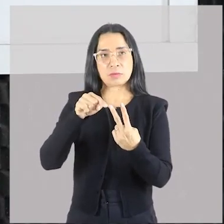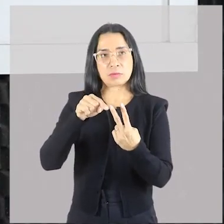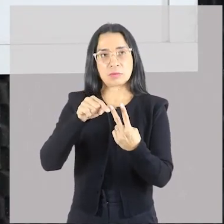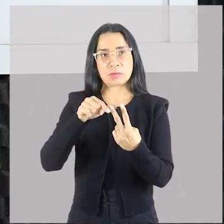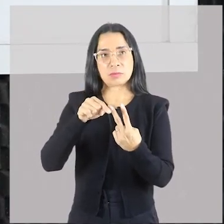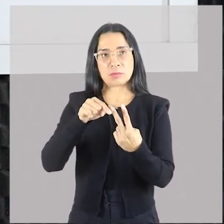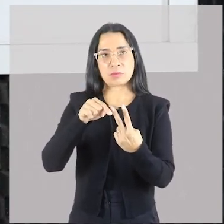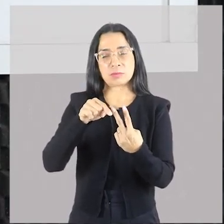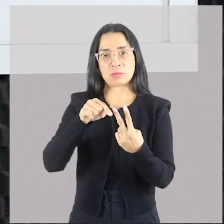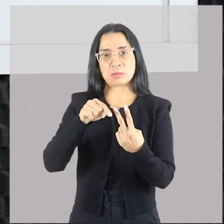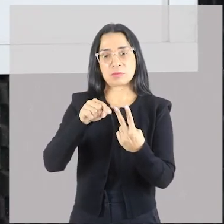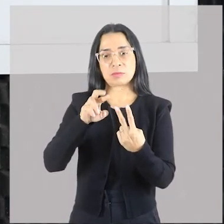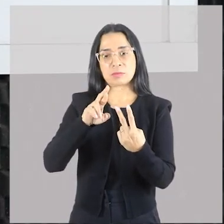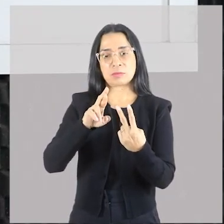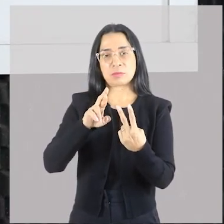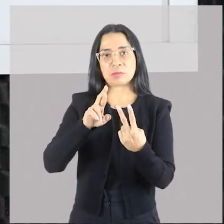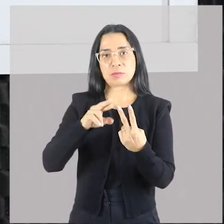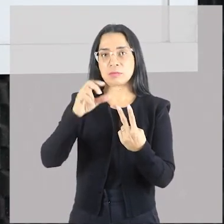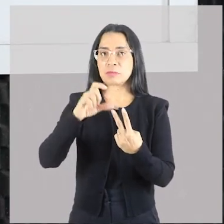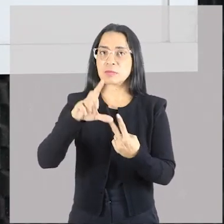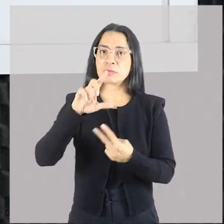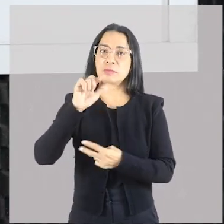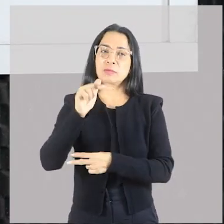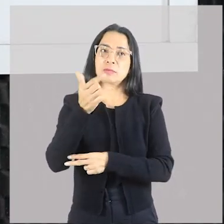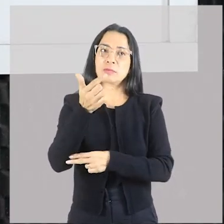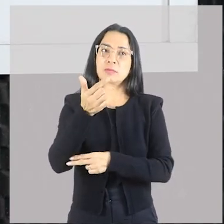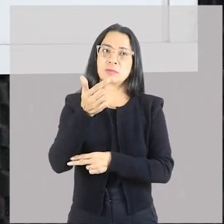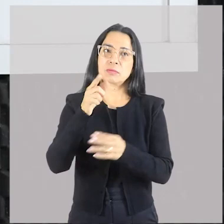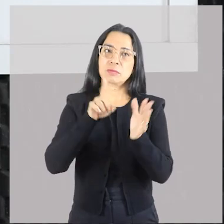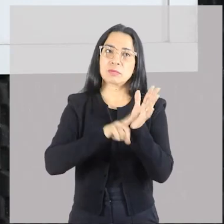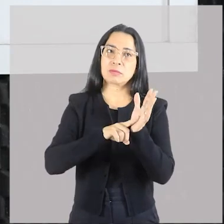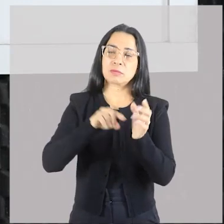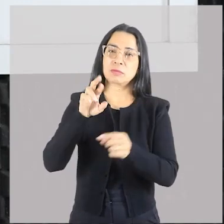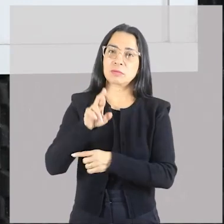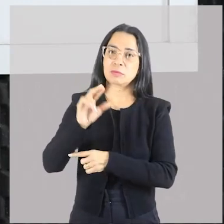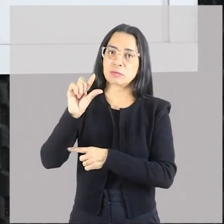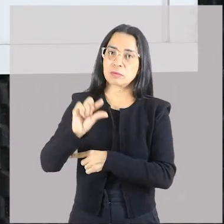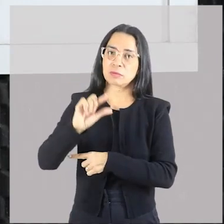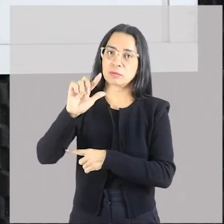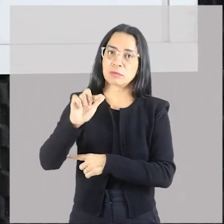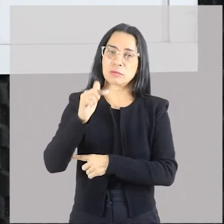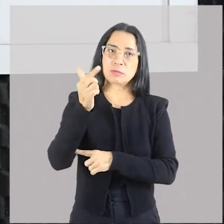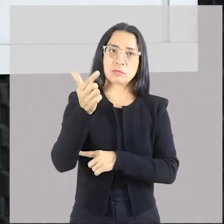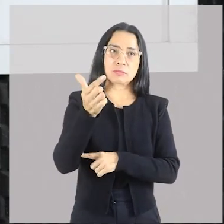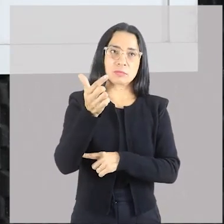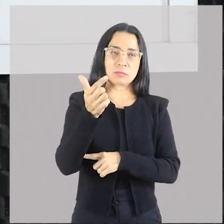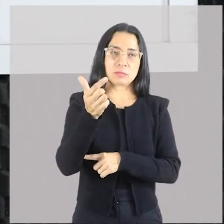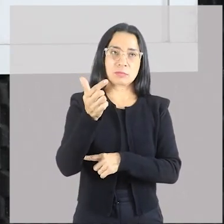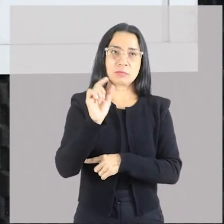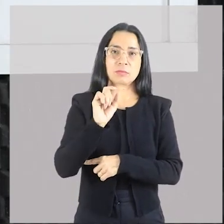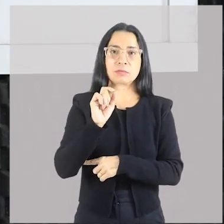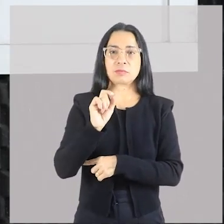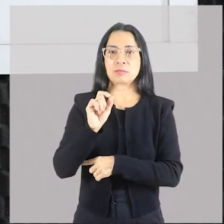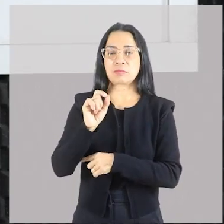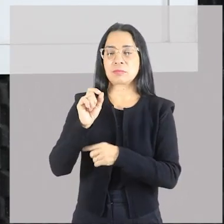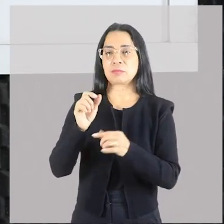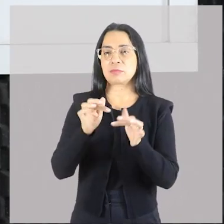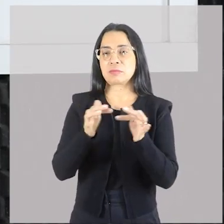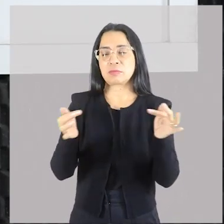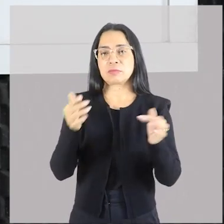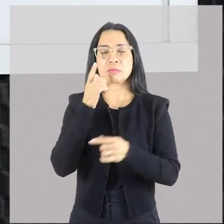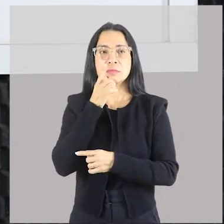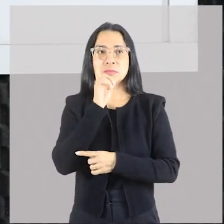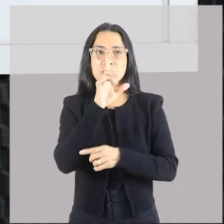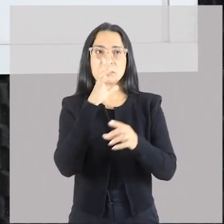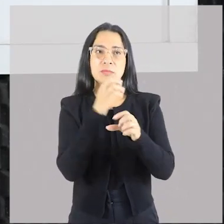resta só Rzão ao quadrado, menos Rzinho ao quadrado. Então, com essa fórmula, você